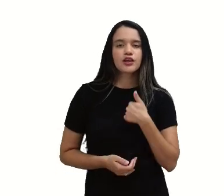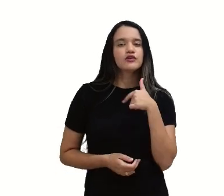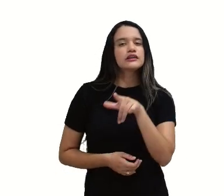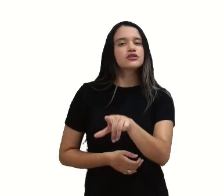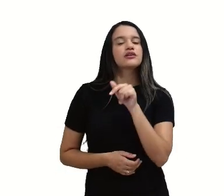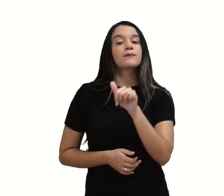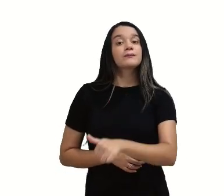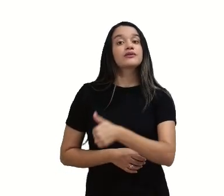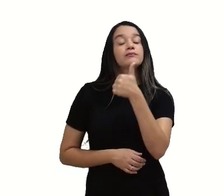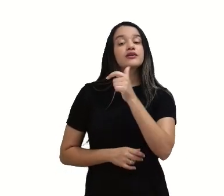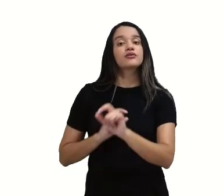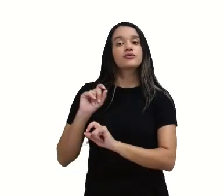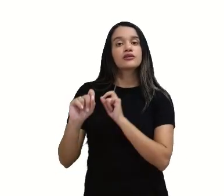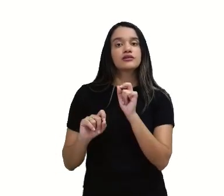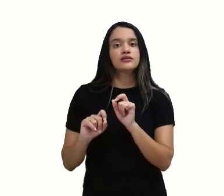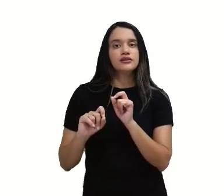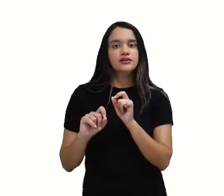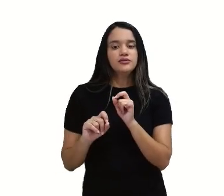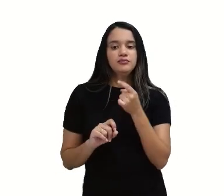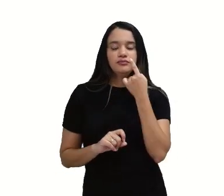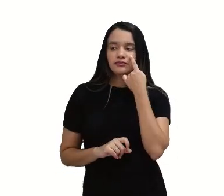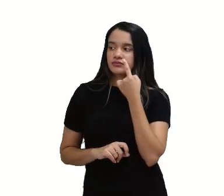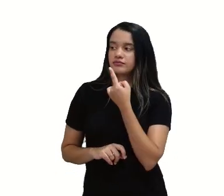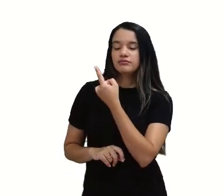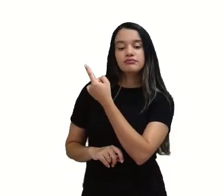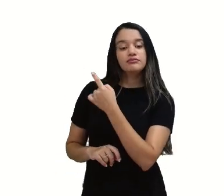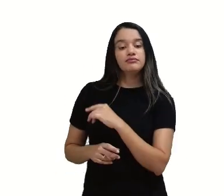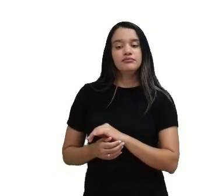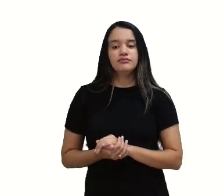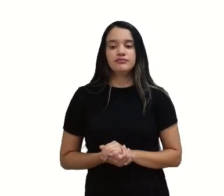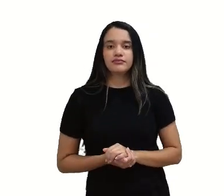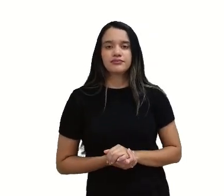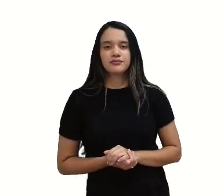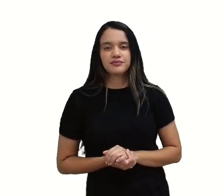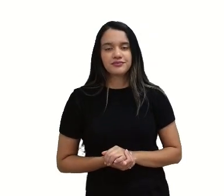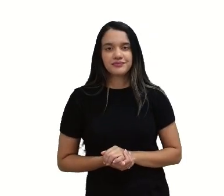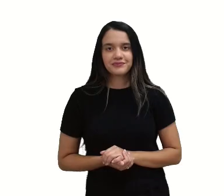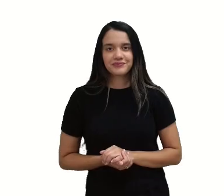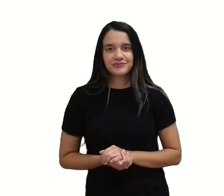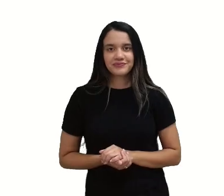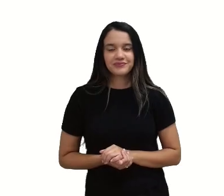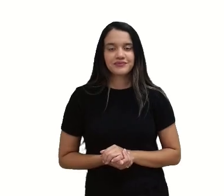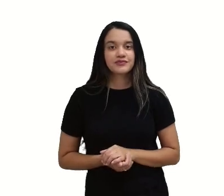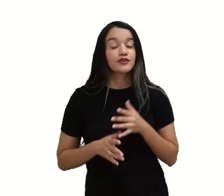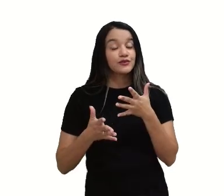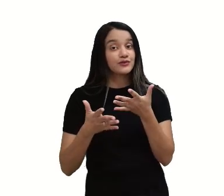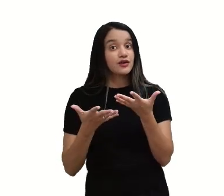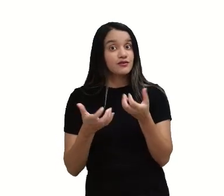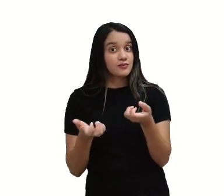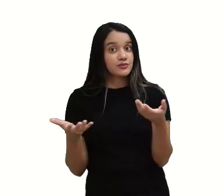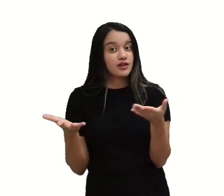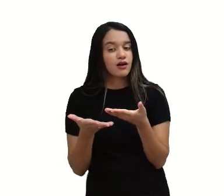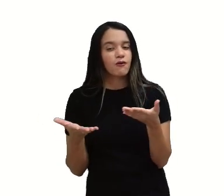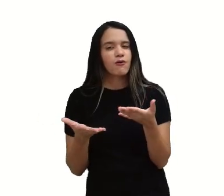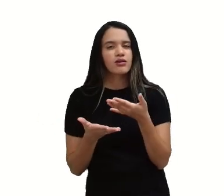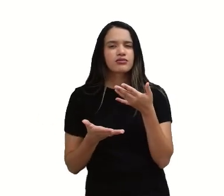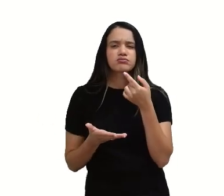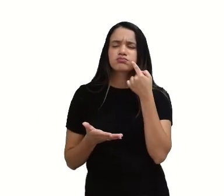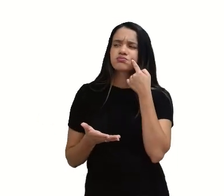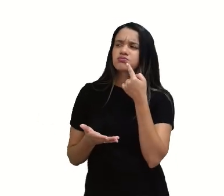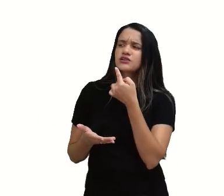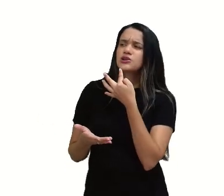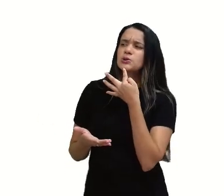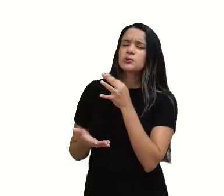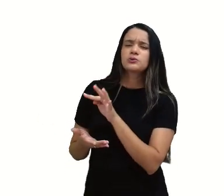escolher primeiro um dos pratos, esse que está em destaque aí. Observa, vamos olhar logo o que é desconhecido, que está